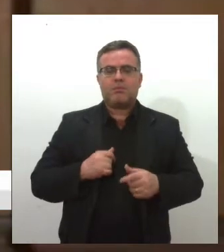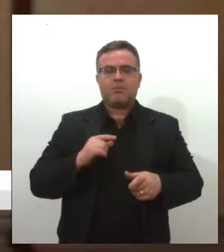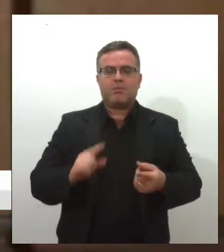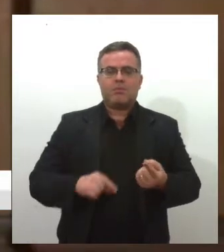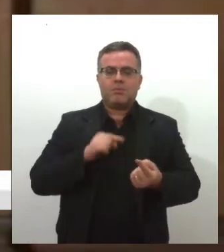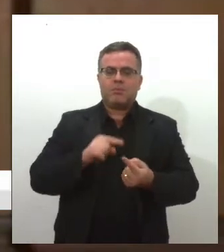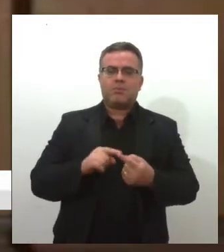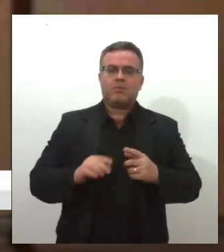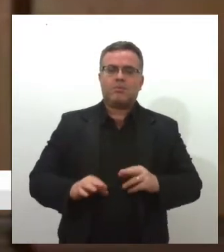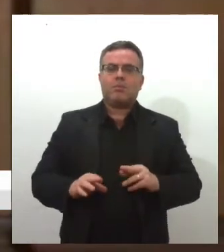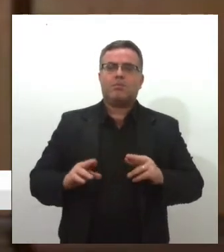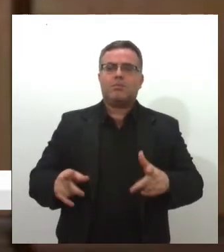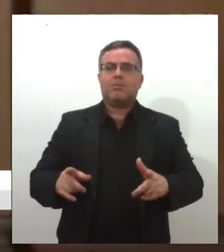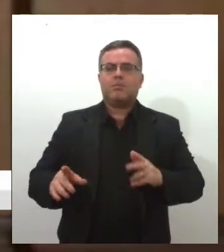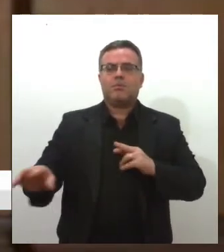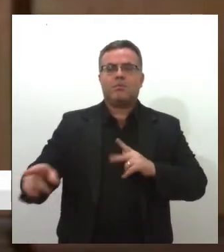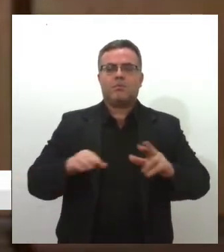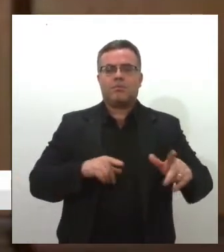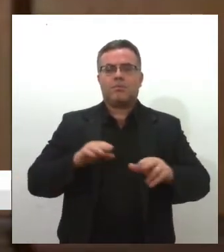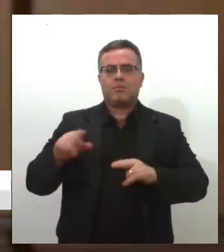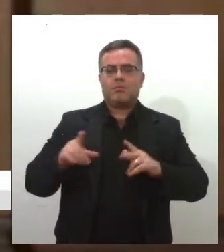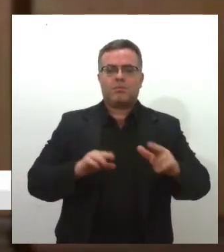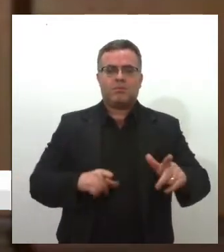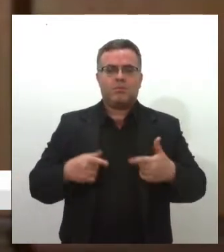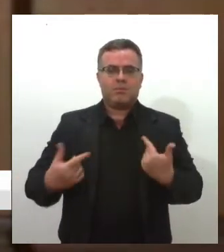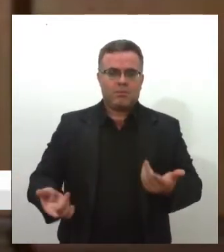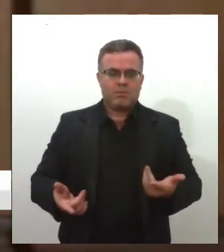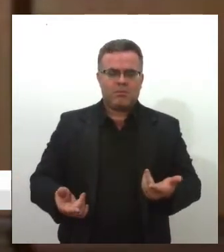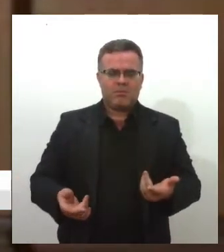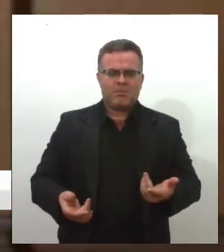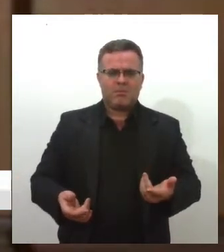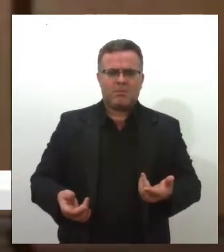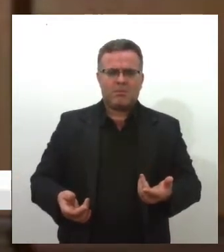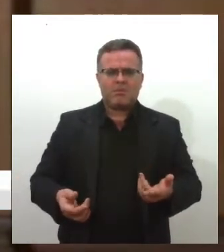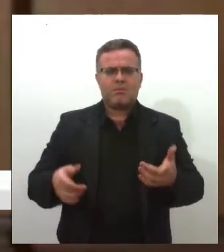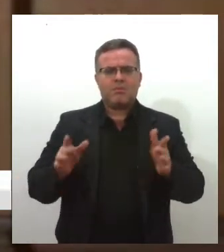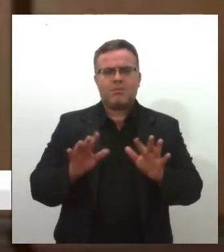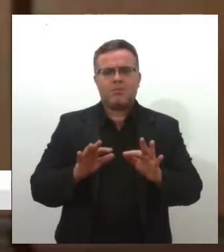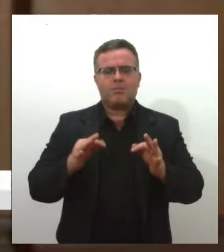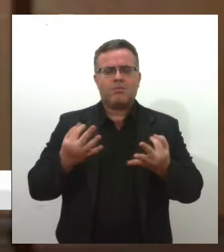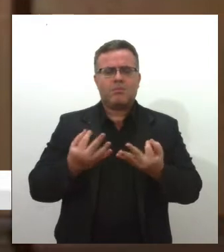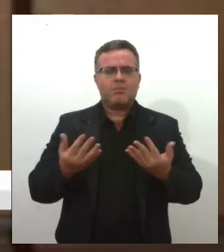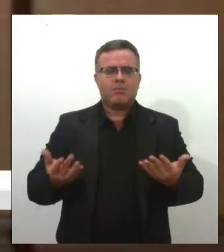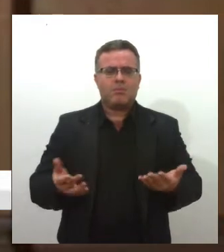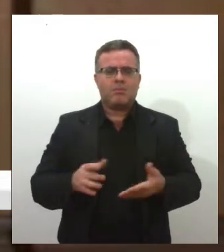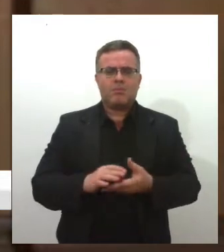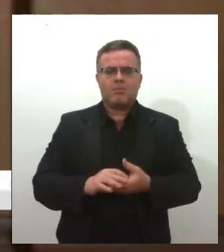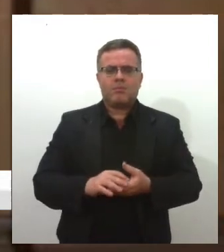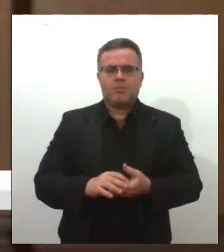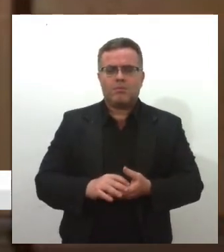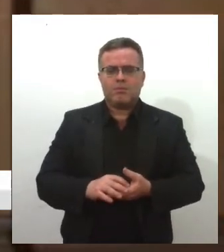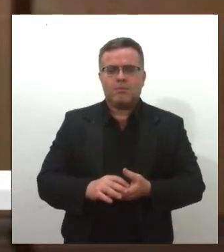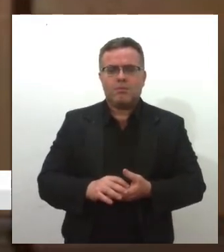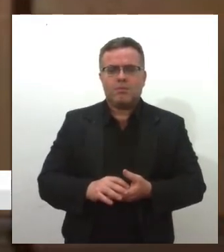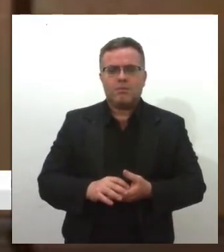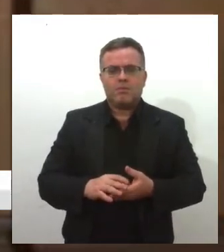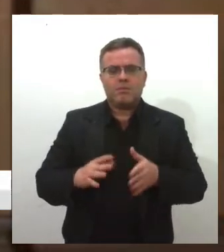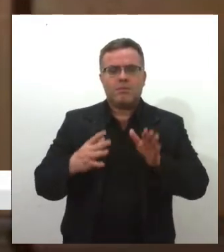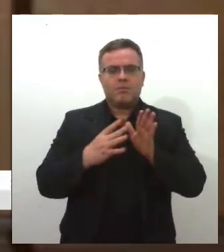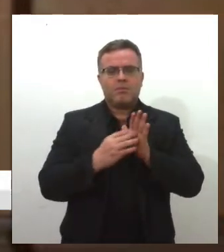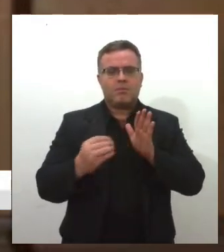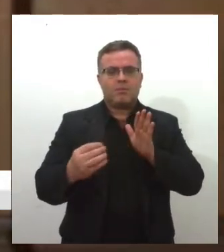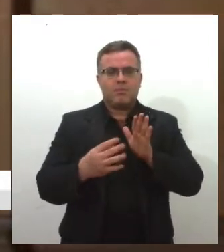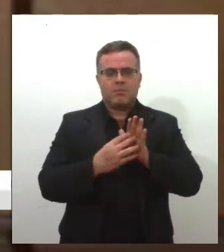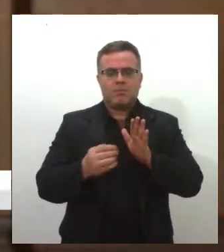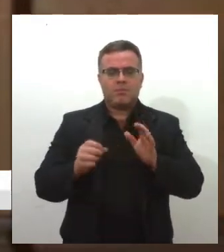mundo diferente da sua, daquela do seu seio familiar. E aí, esse modelo educacional,